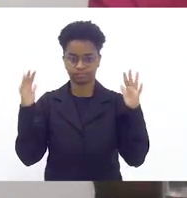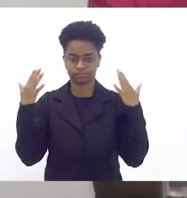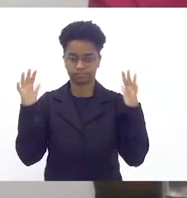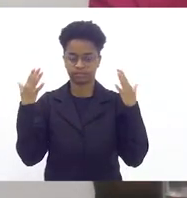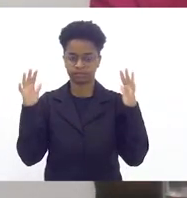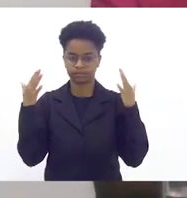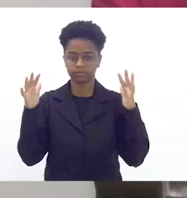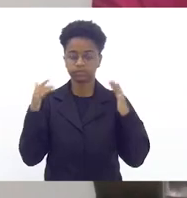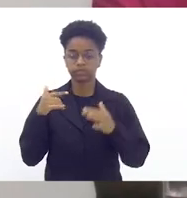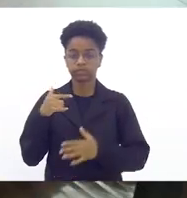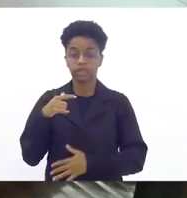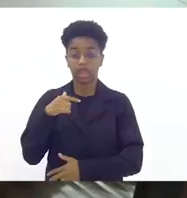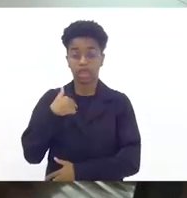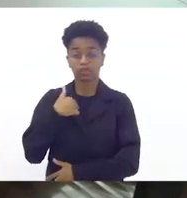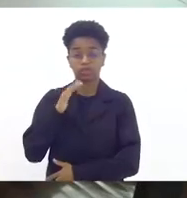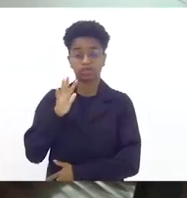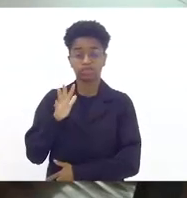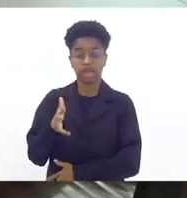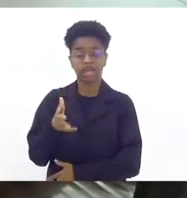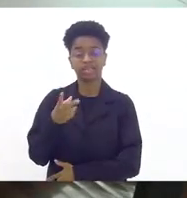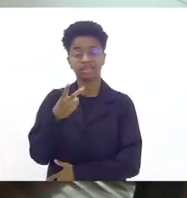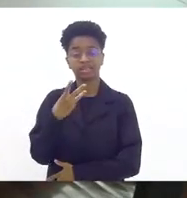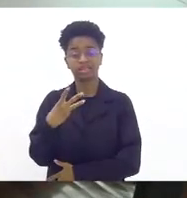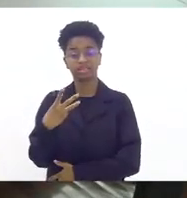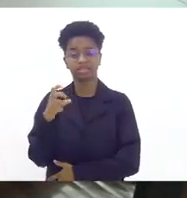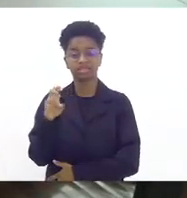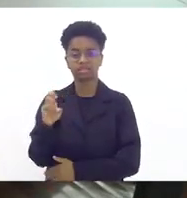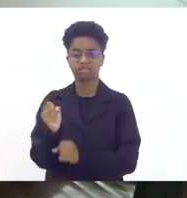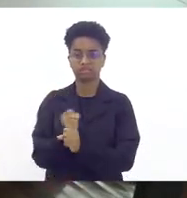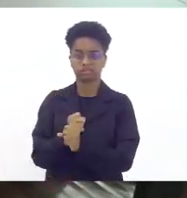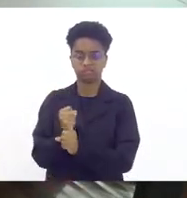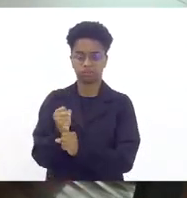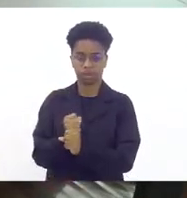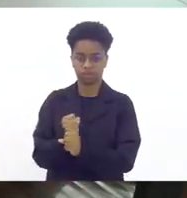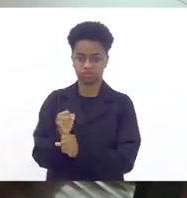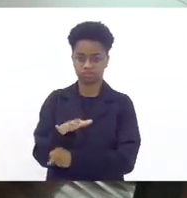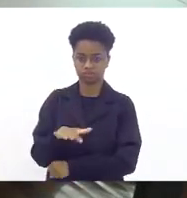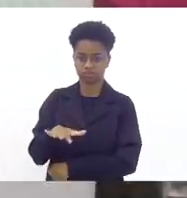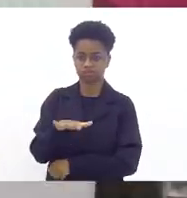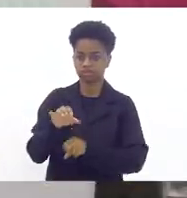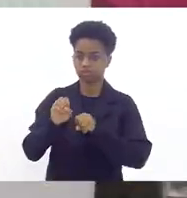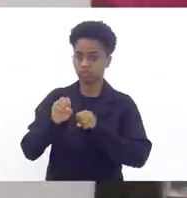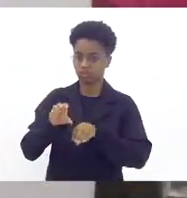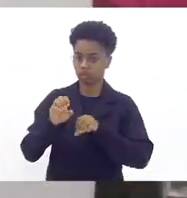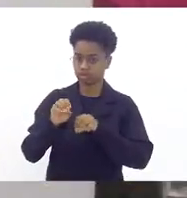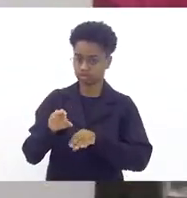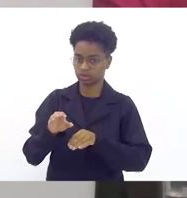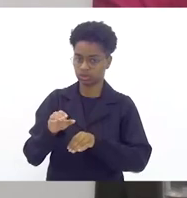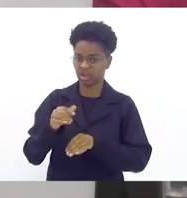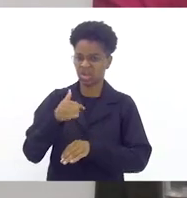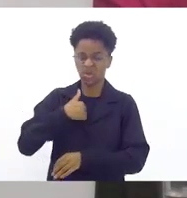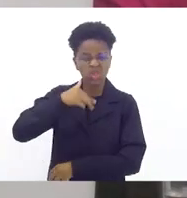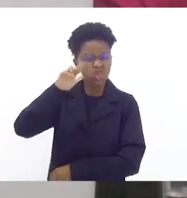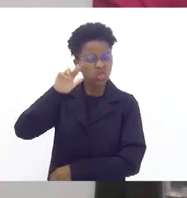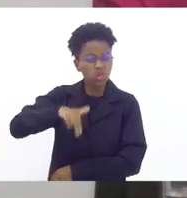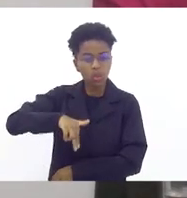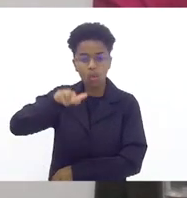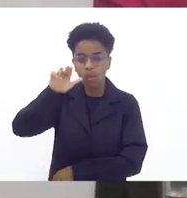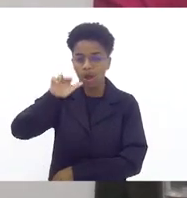eu tenho 35 anos de educação. Eu nunca vi